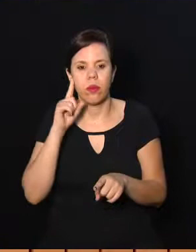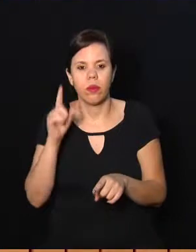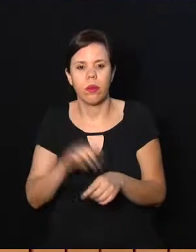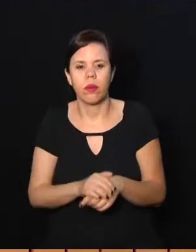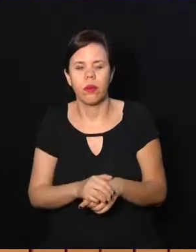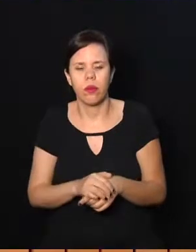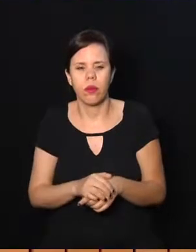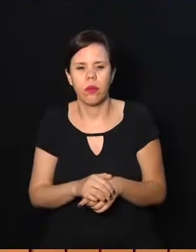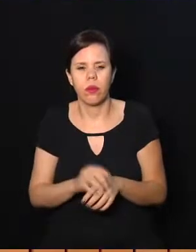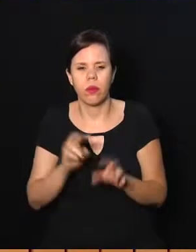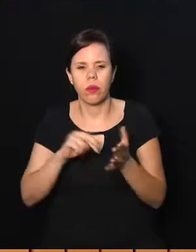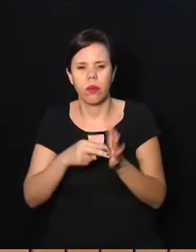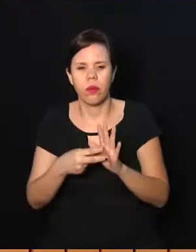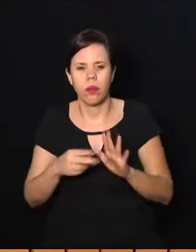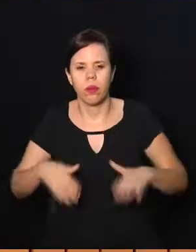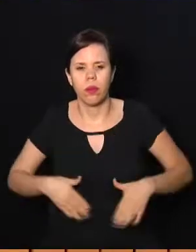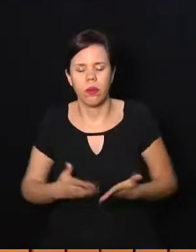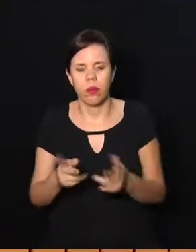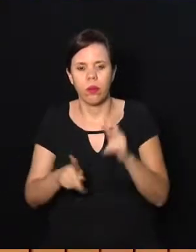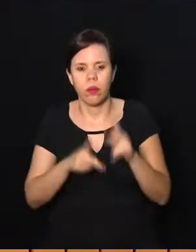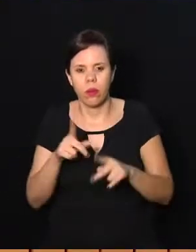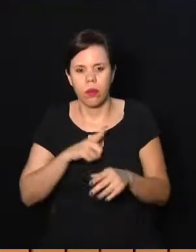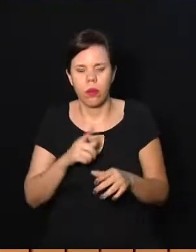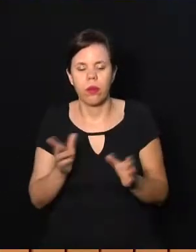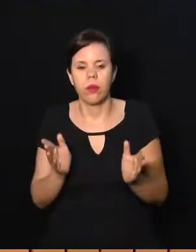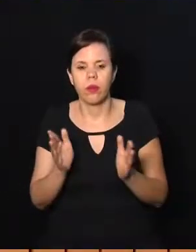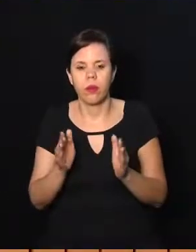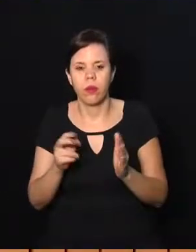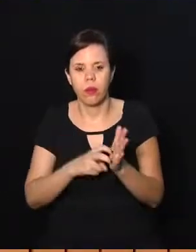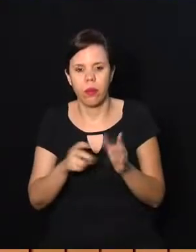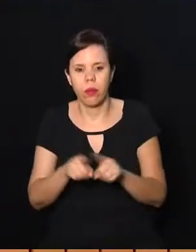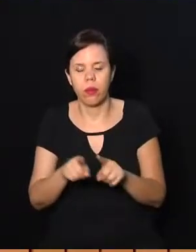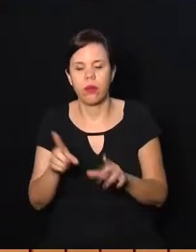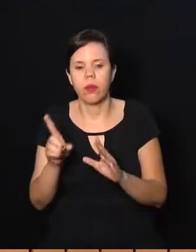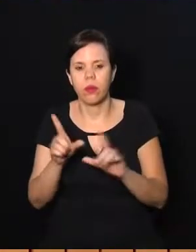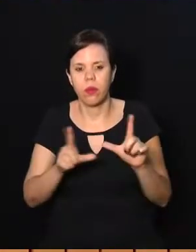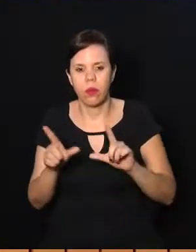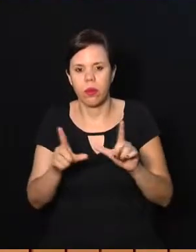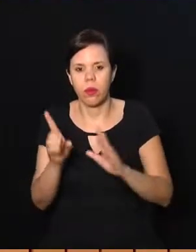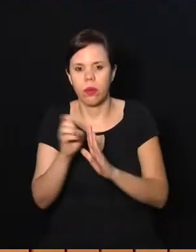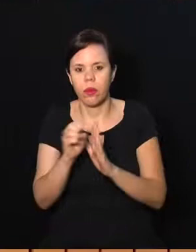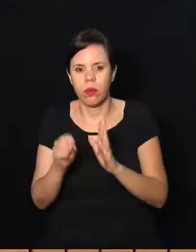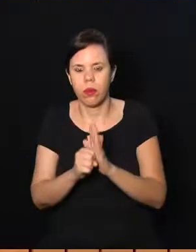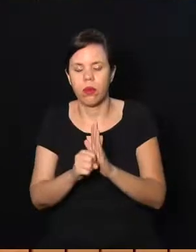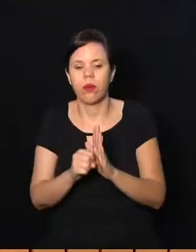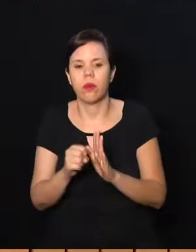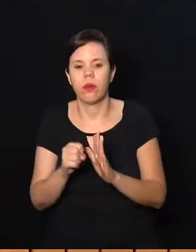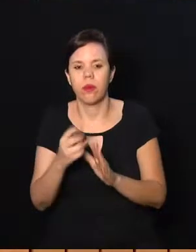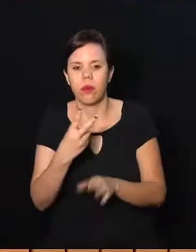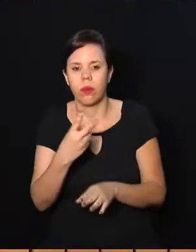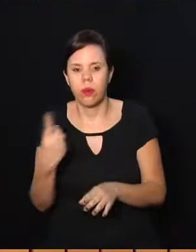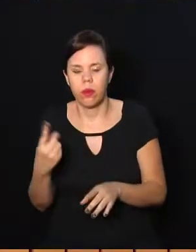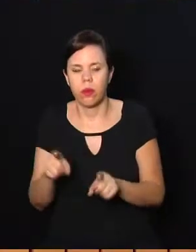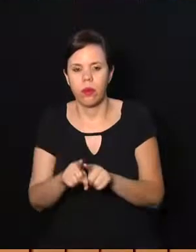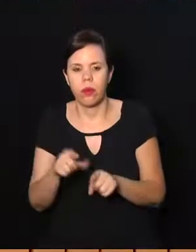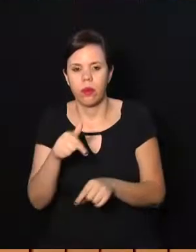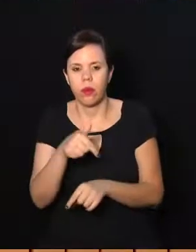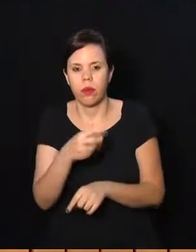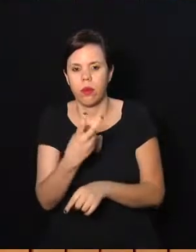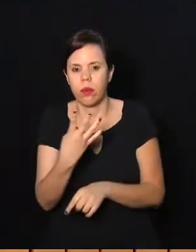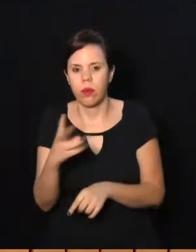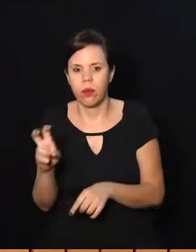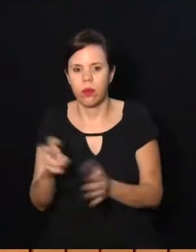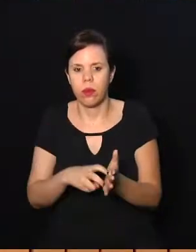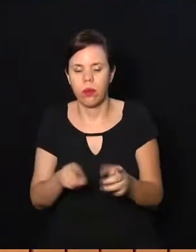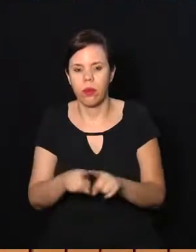Nasturo, que também nós teremos a missa logo pela manhã na TV Século XXI, às 7h45. E nós teremos